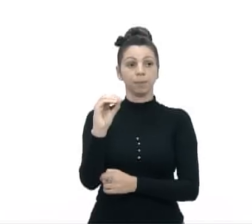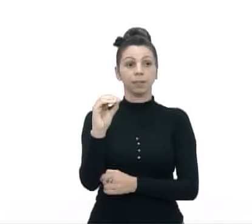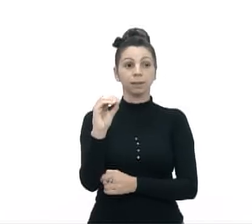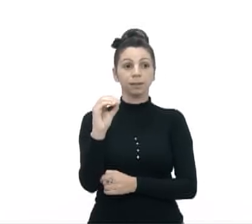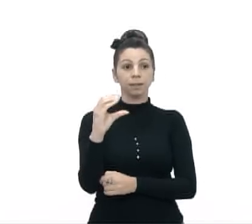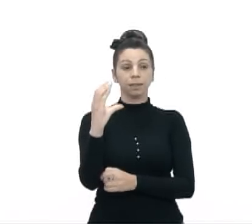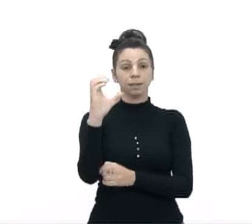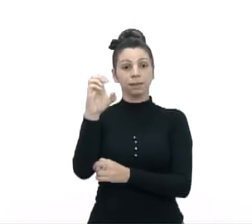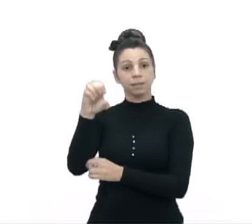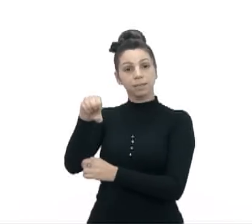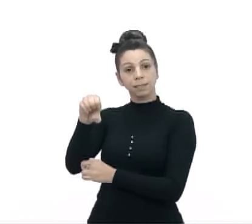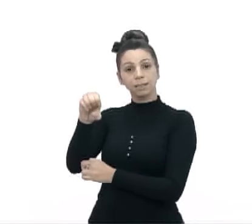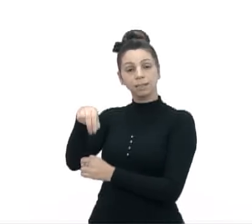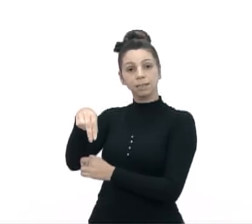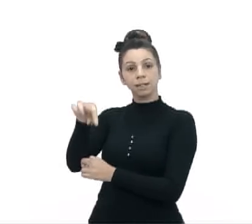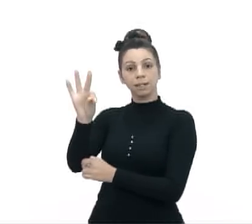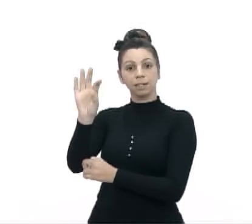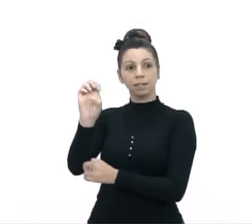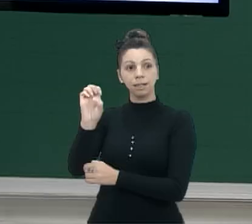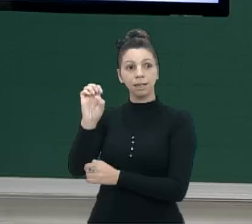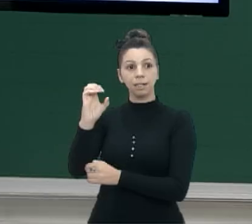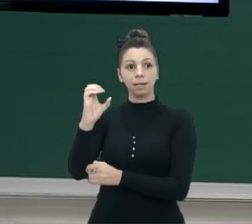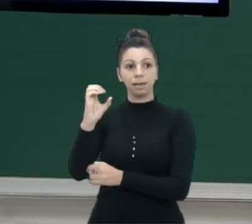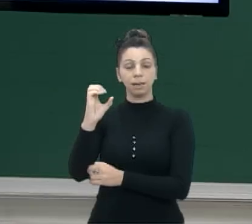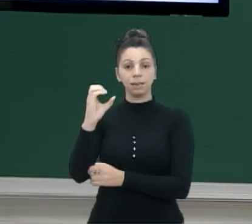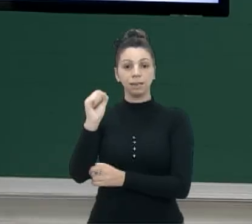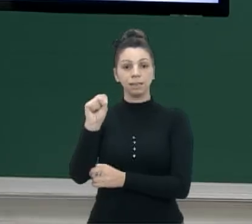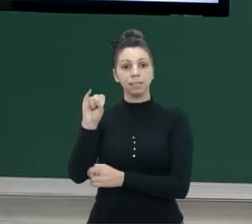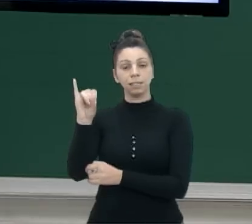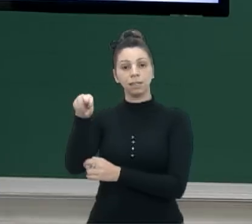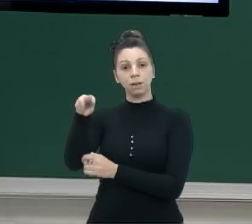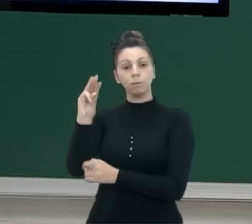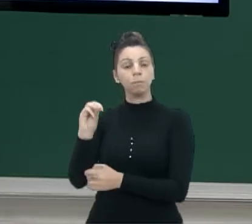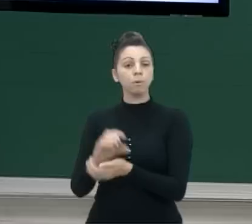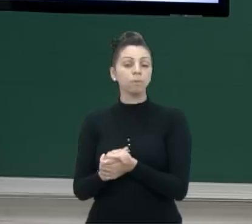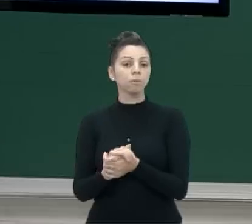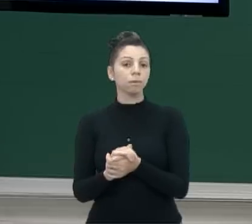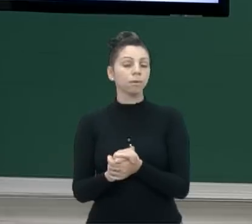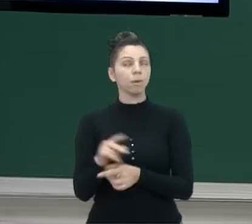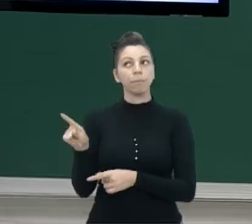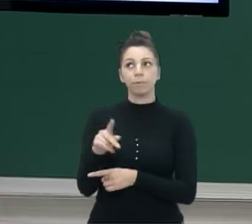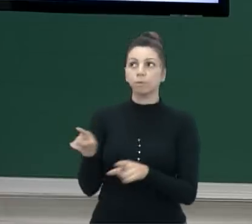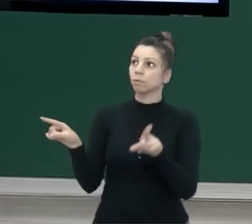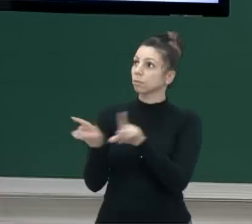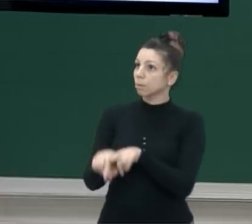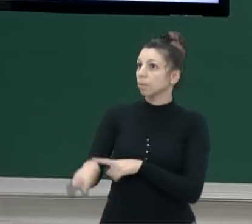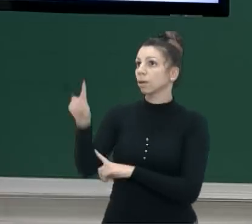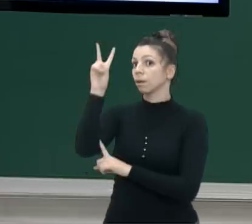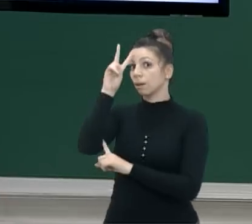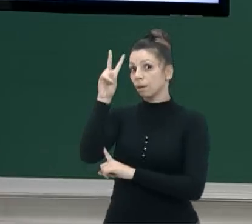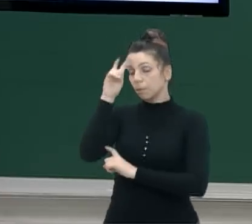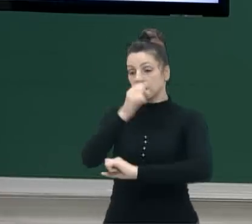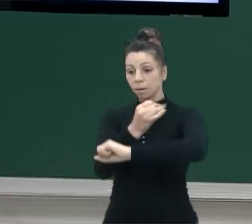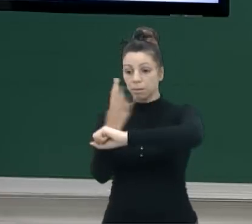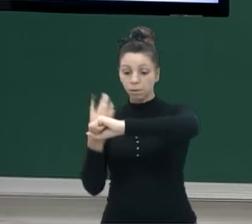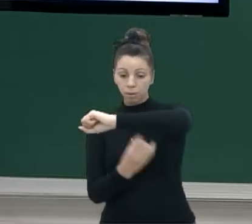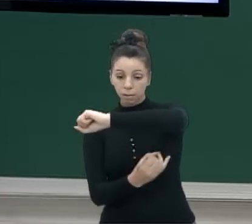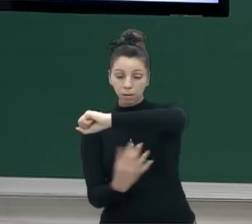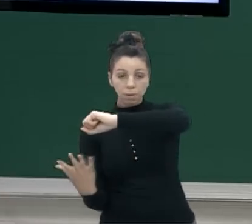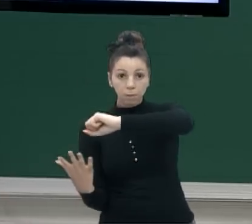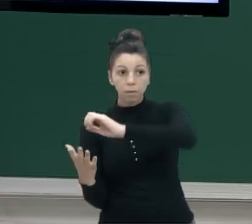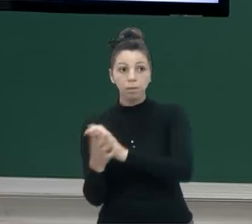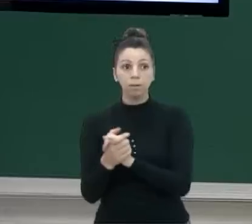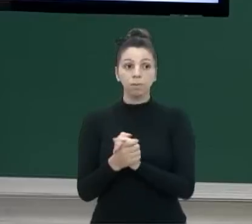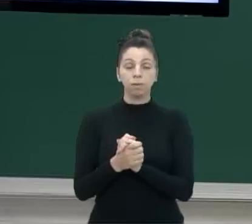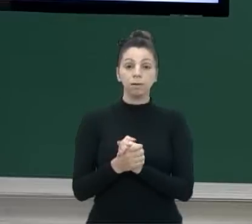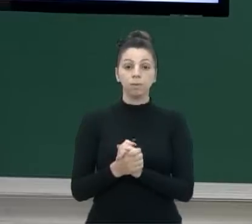centésimos. Tudo bem? Professora, também lembrei da fração. Então, 50 centésimos